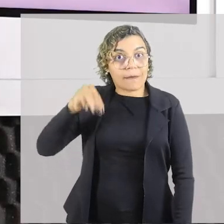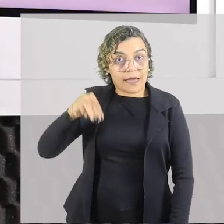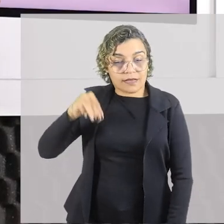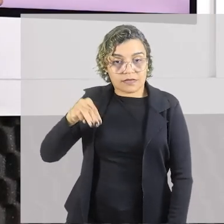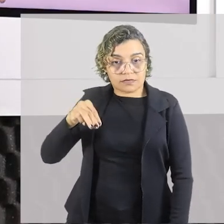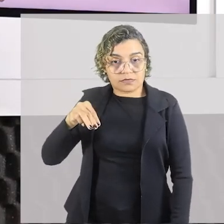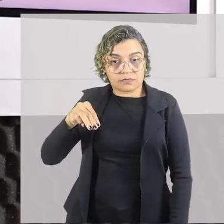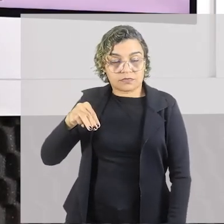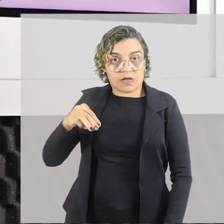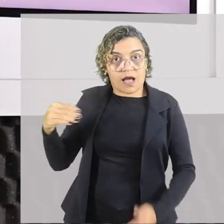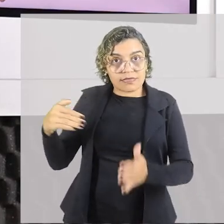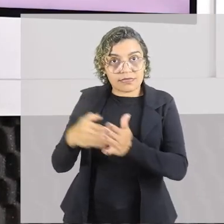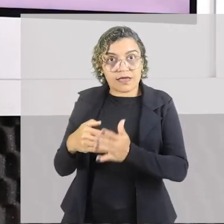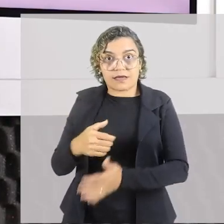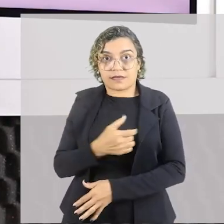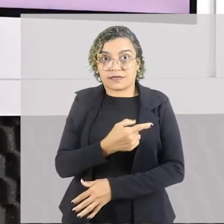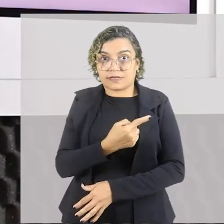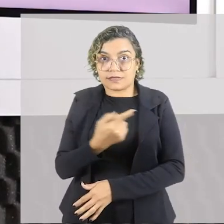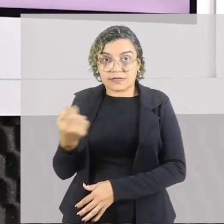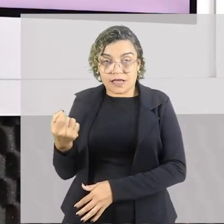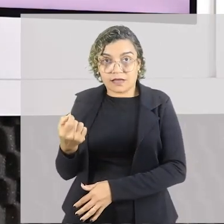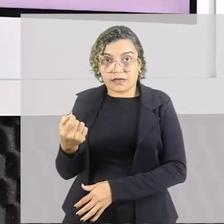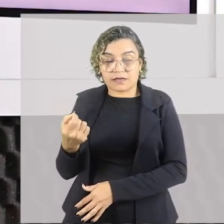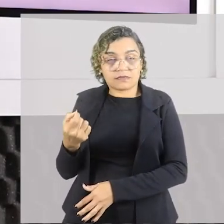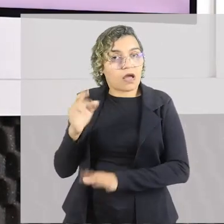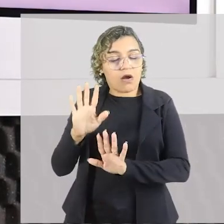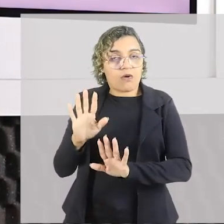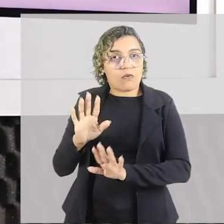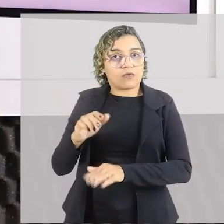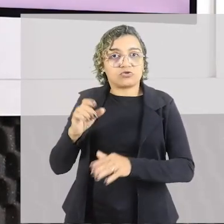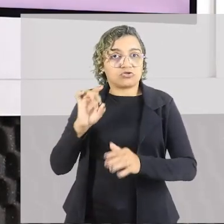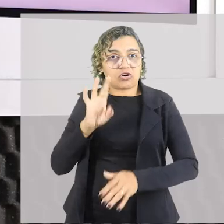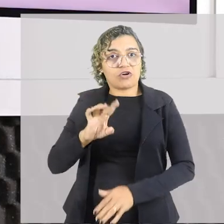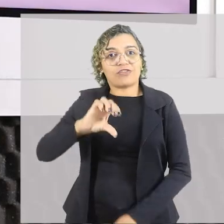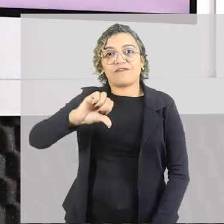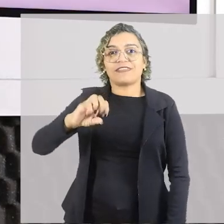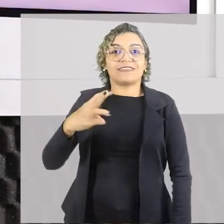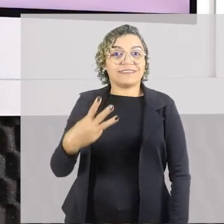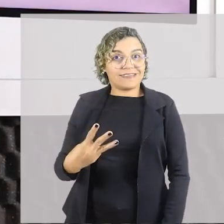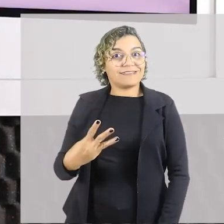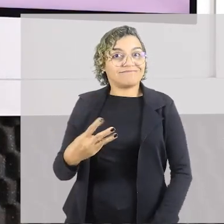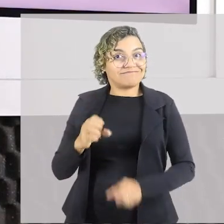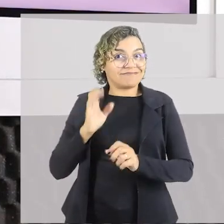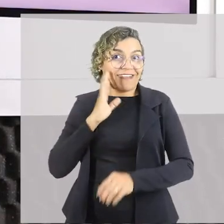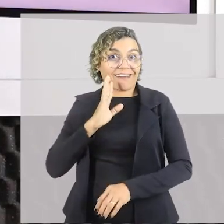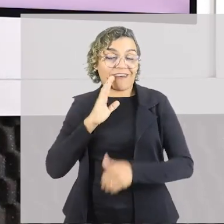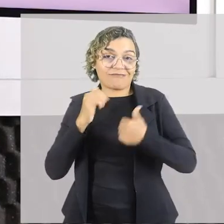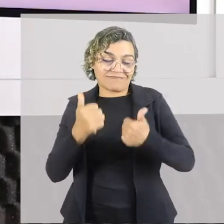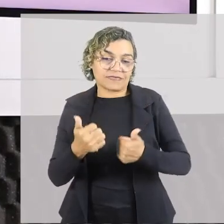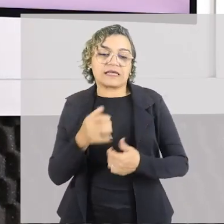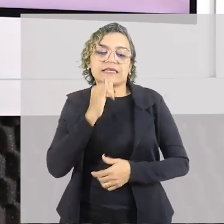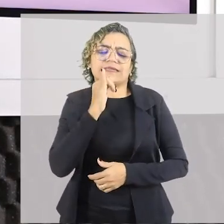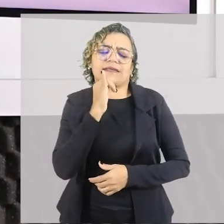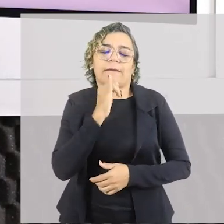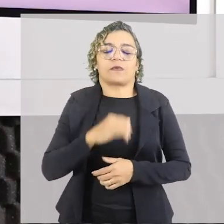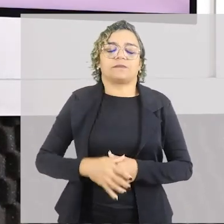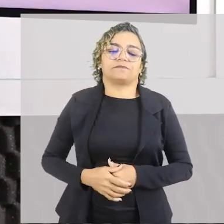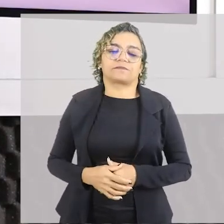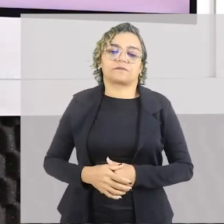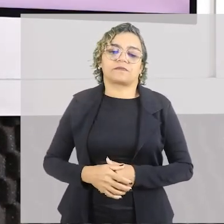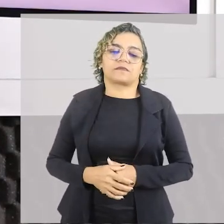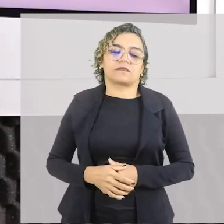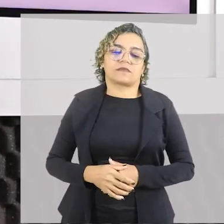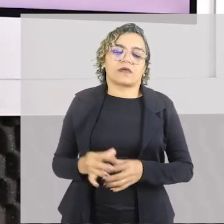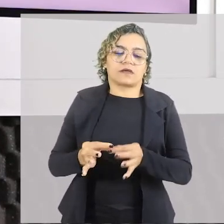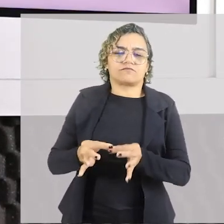até 100 para ferver, ela vai ferver a 93. Bacana, né? Imagine que você chegou a